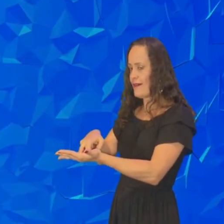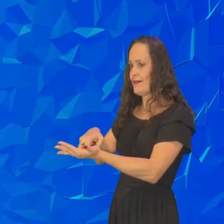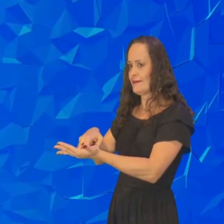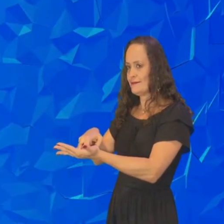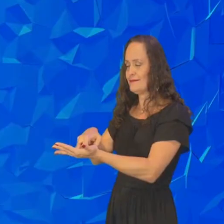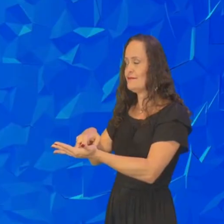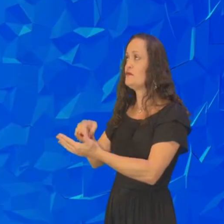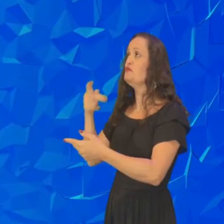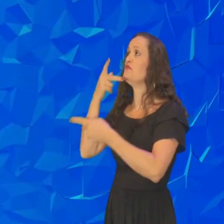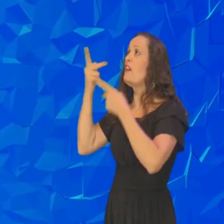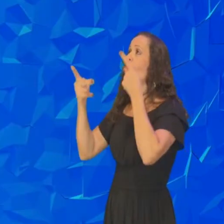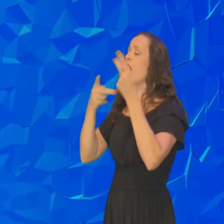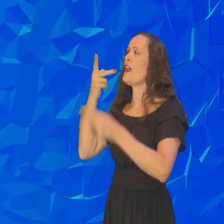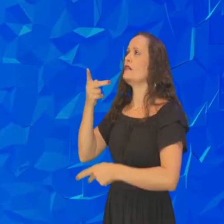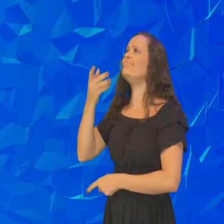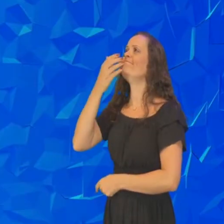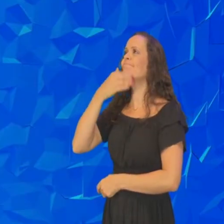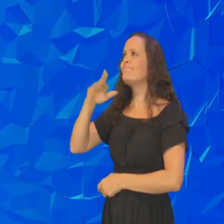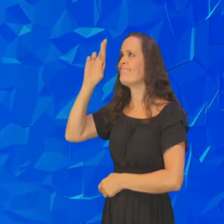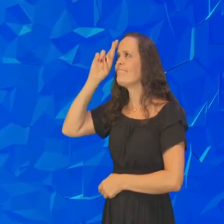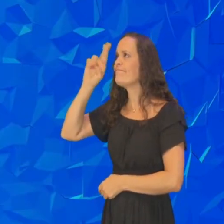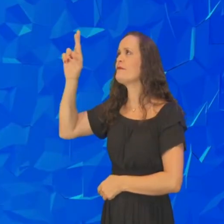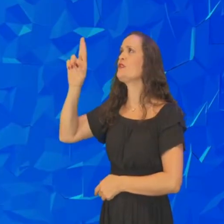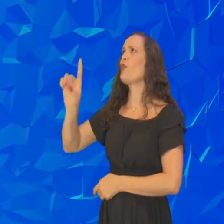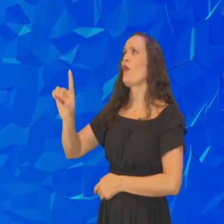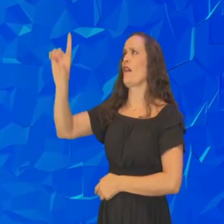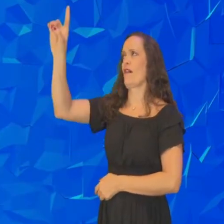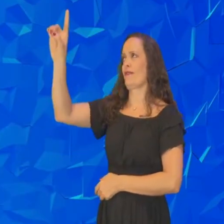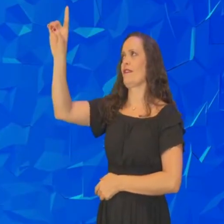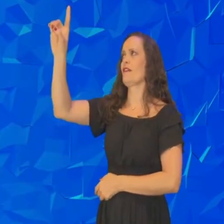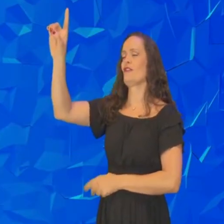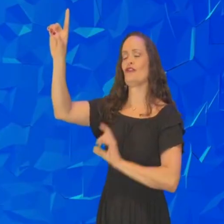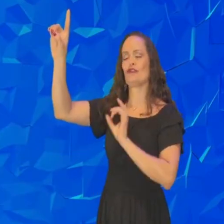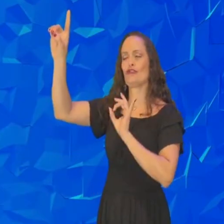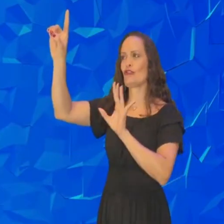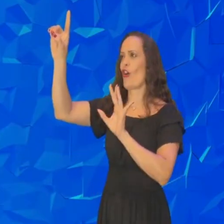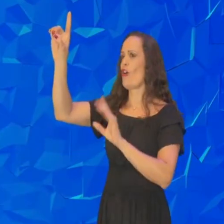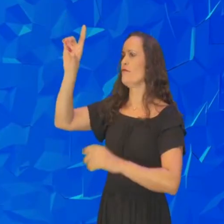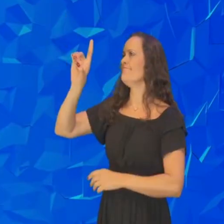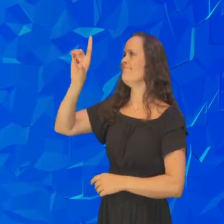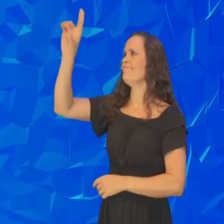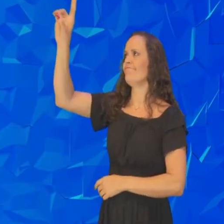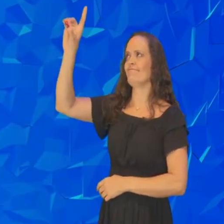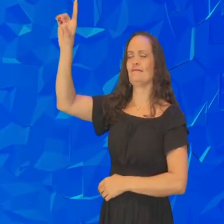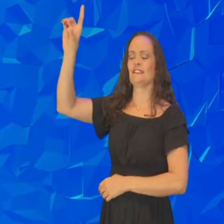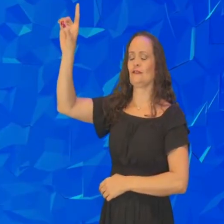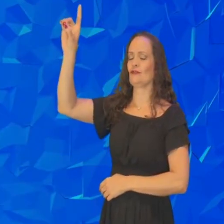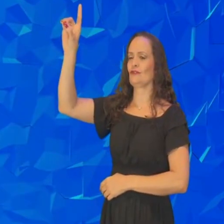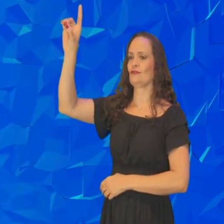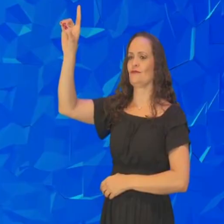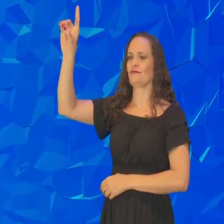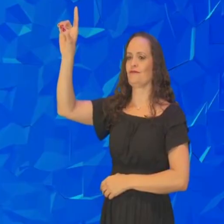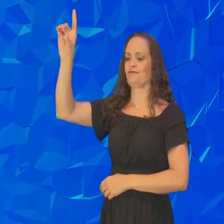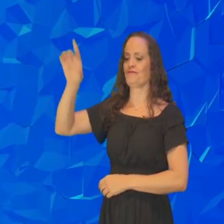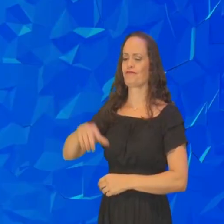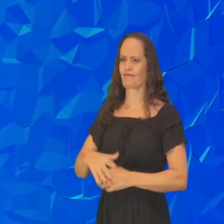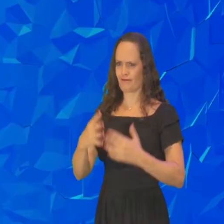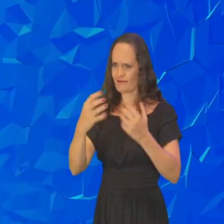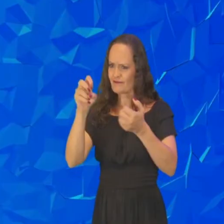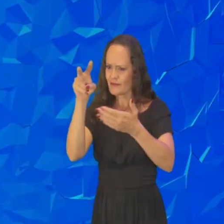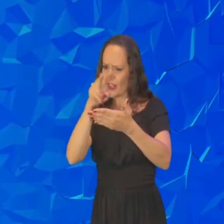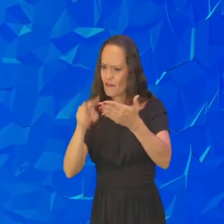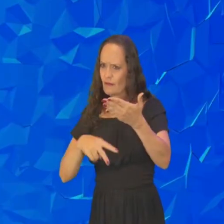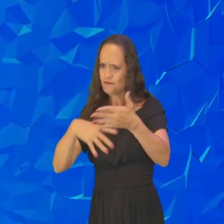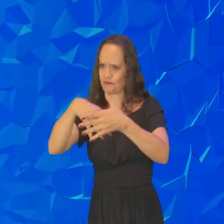e disseram: O Senhor é Deus, só o Senhor é Deus. Vamos ler juntos o